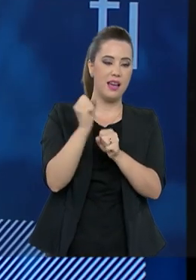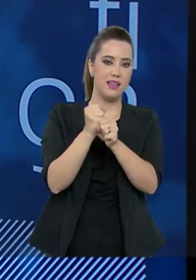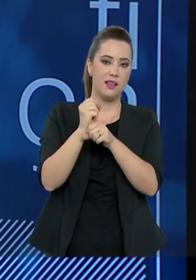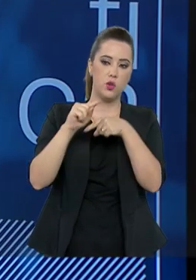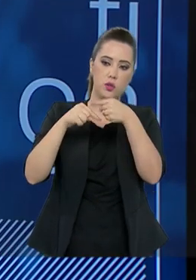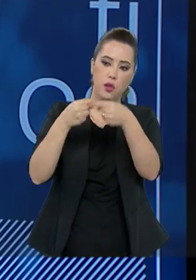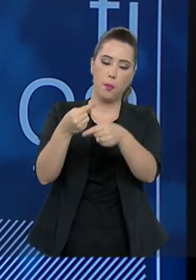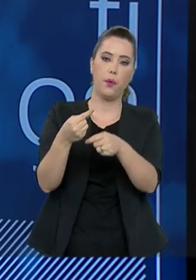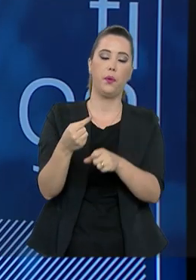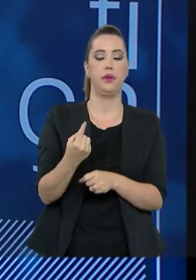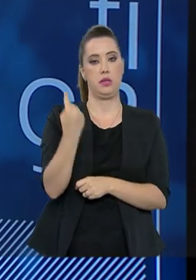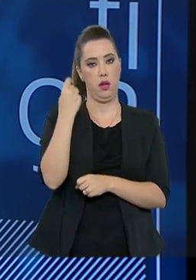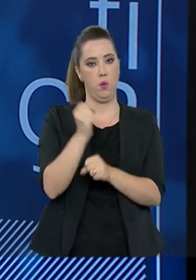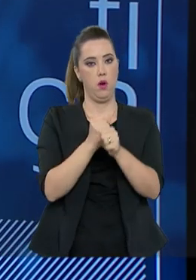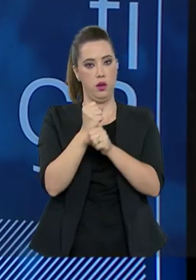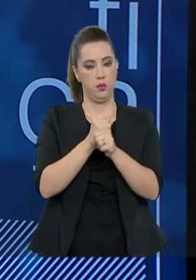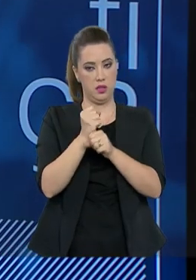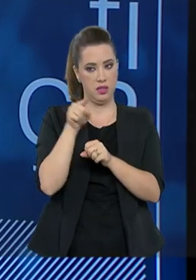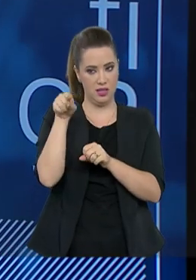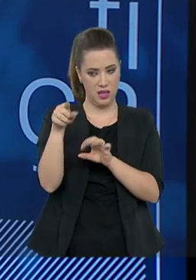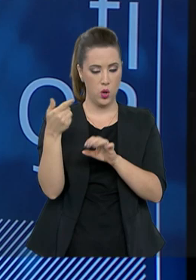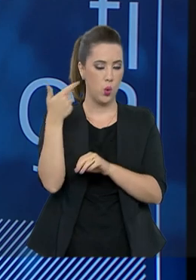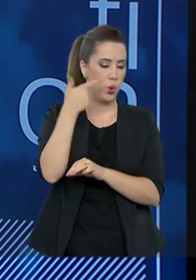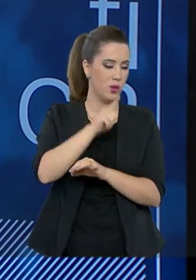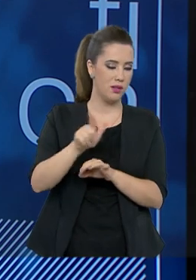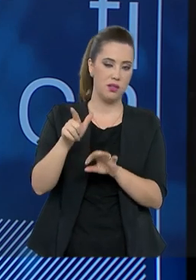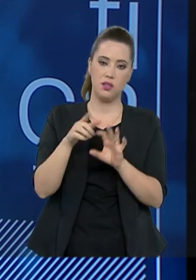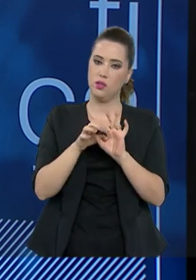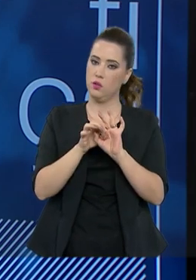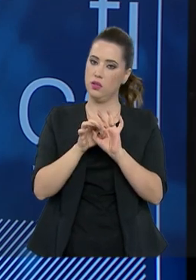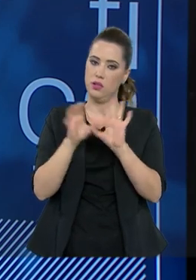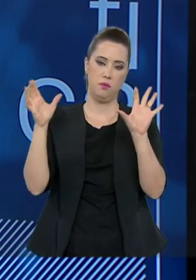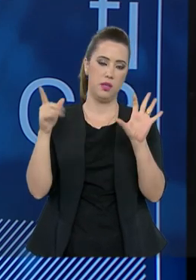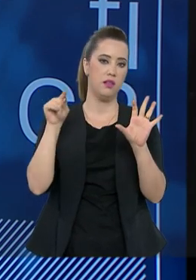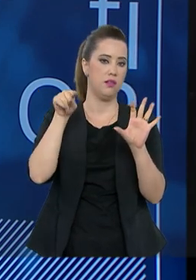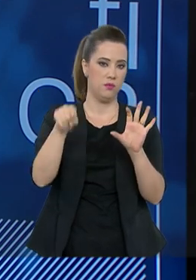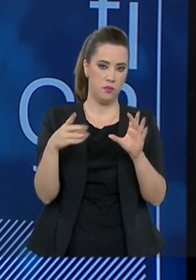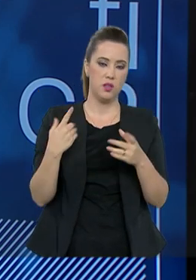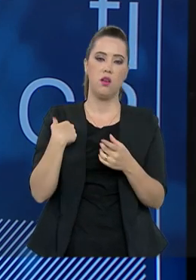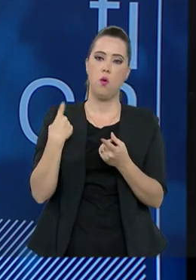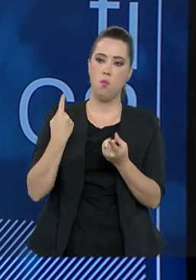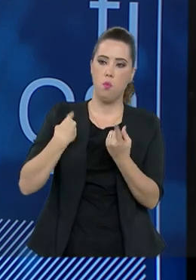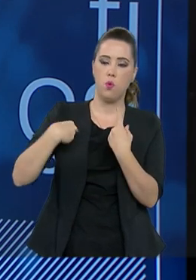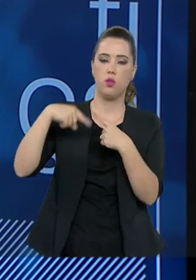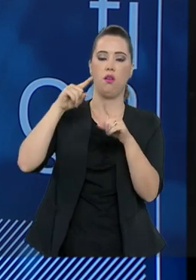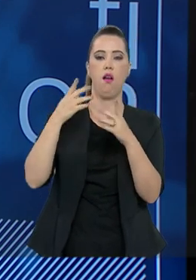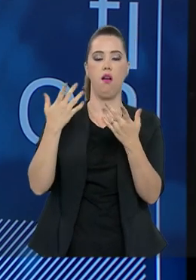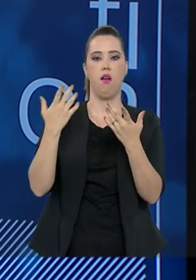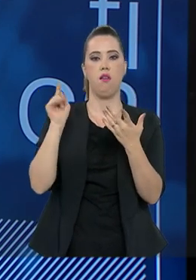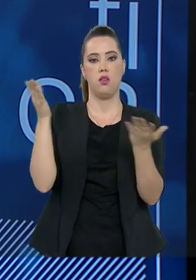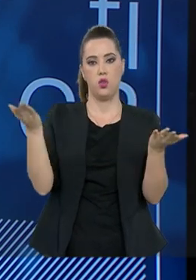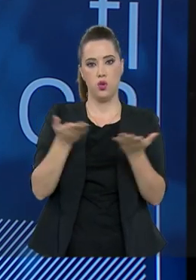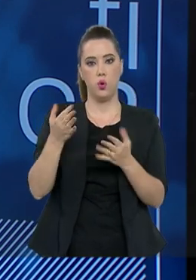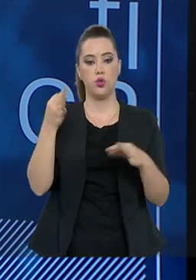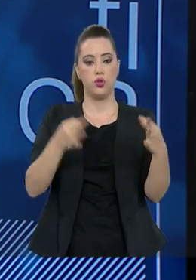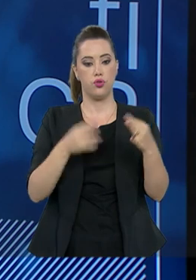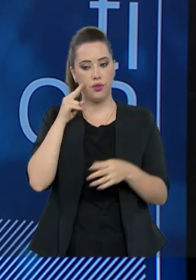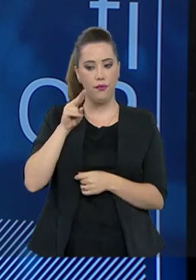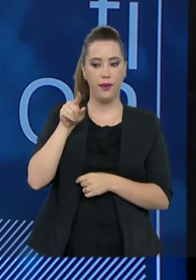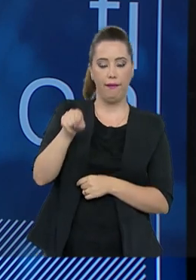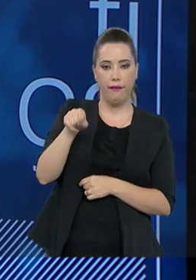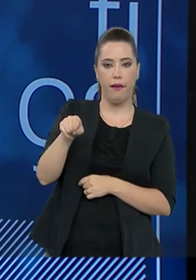crime, no ano passado, Israel de Oliveira Pacheco conseguiu reverter a condenação dele e hoje, finalmente, a justiça considera ele uma